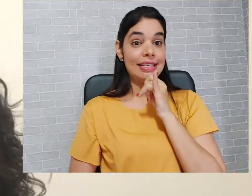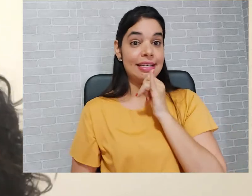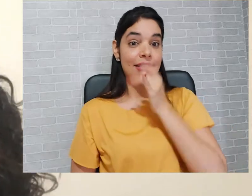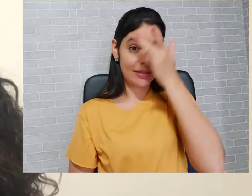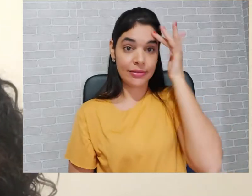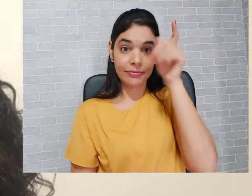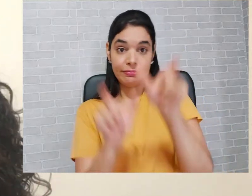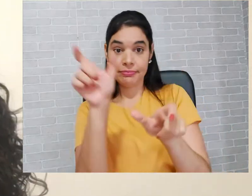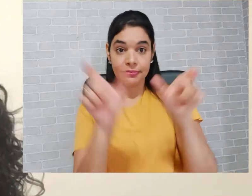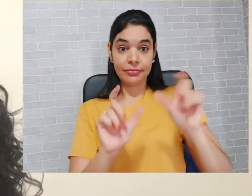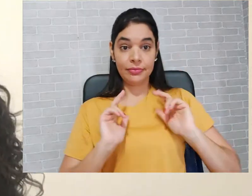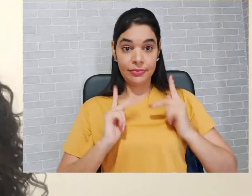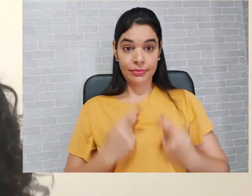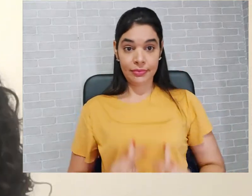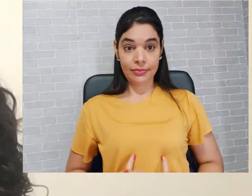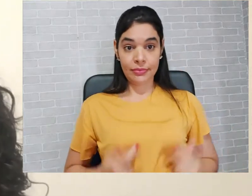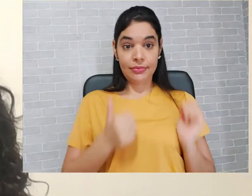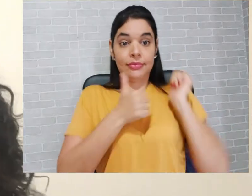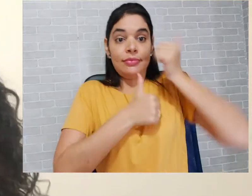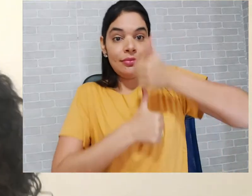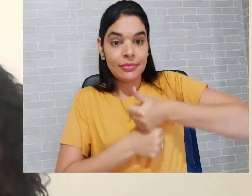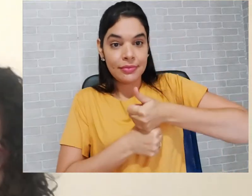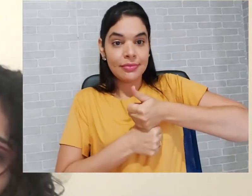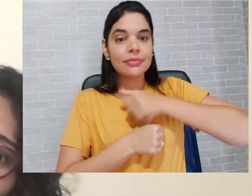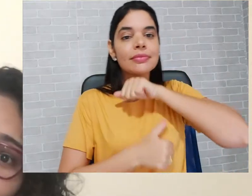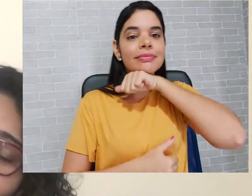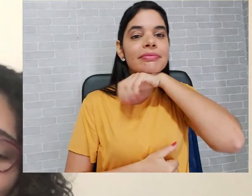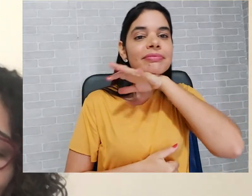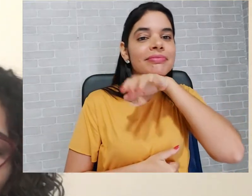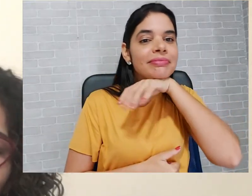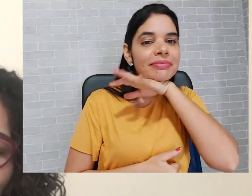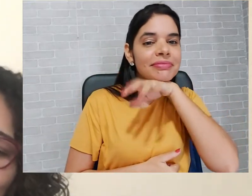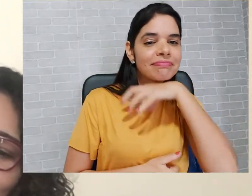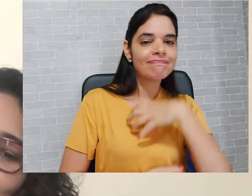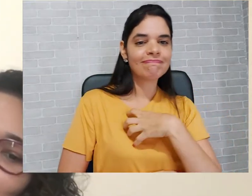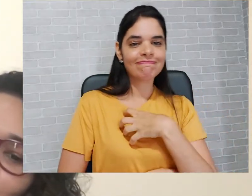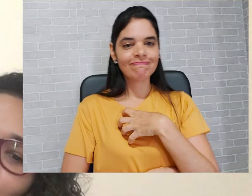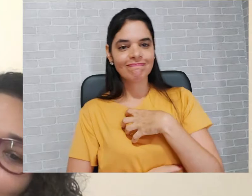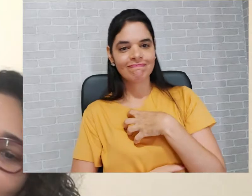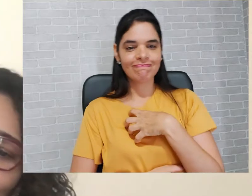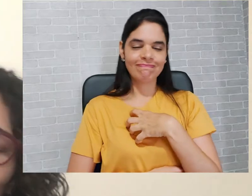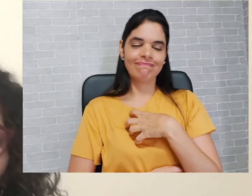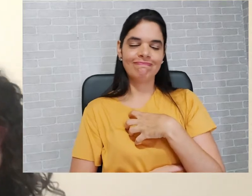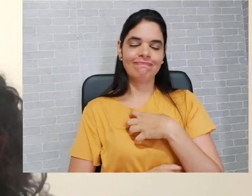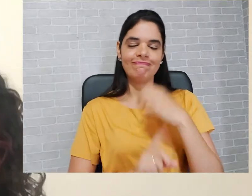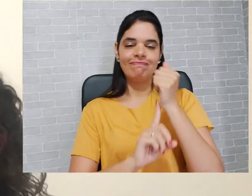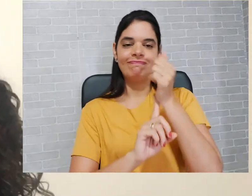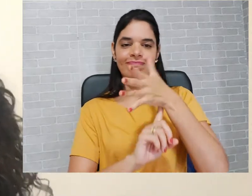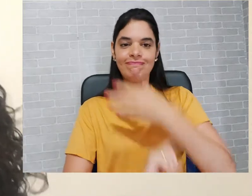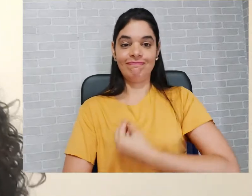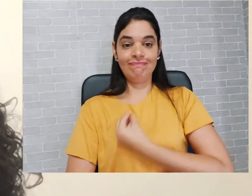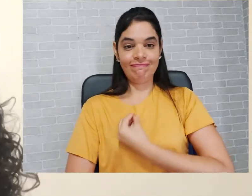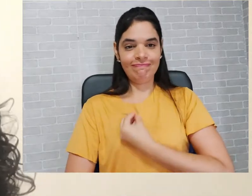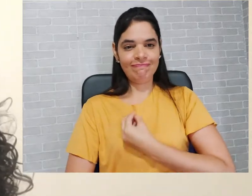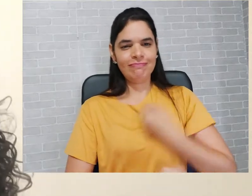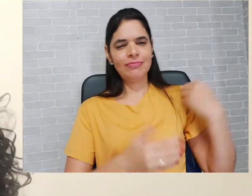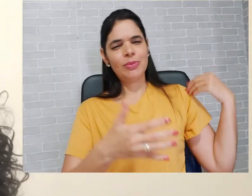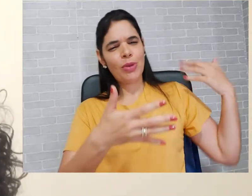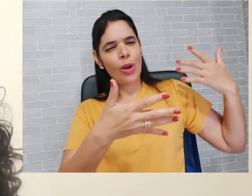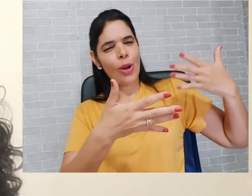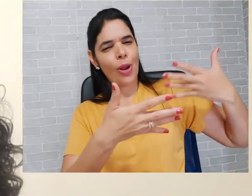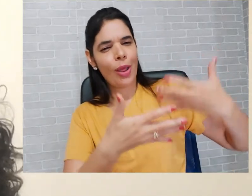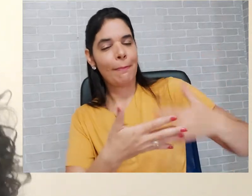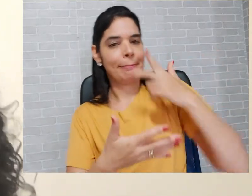substituem os homens nas suas virtudes, nos seus vícios, e as fábulas são vividas por